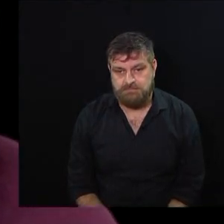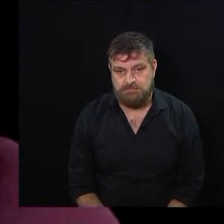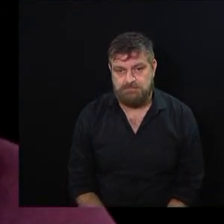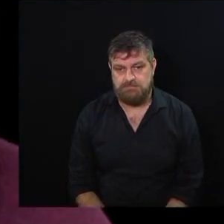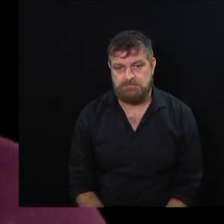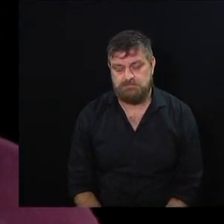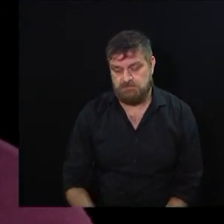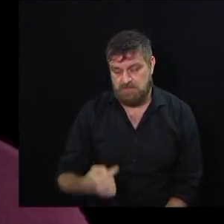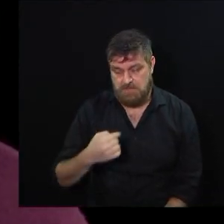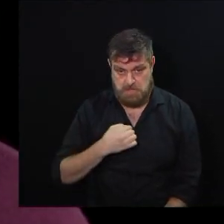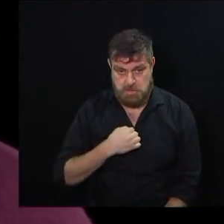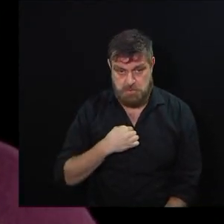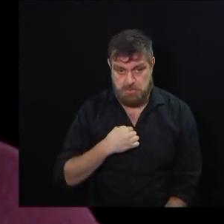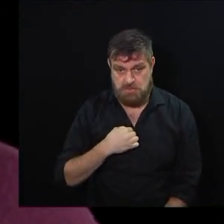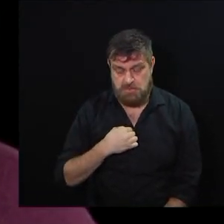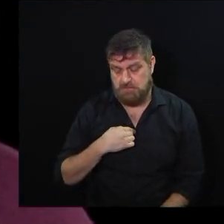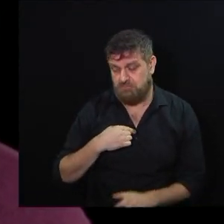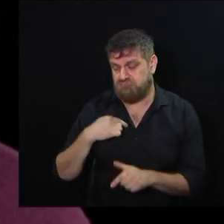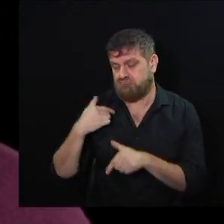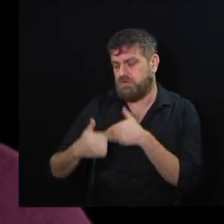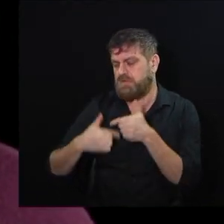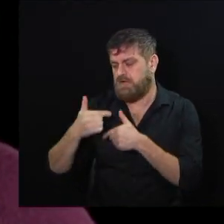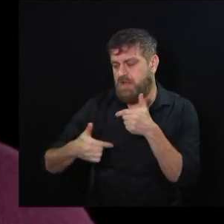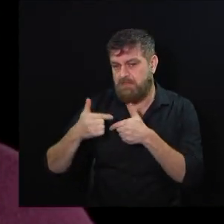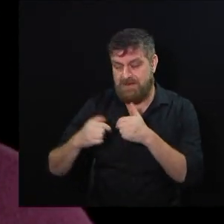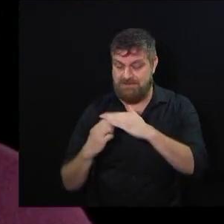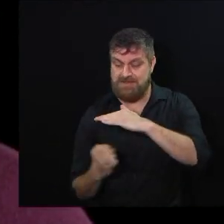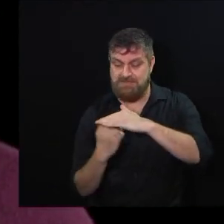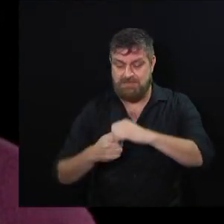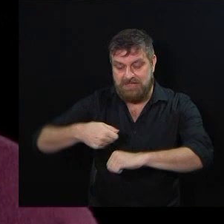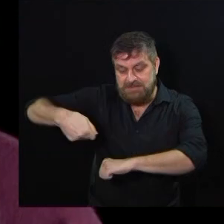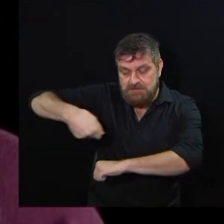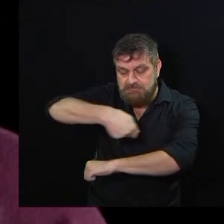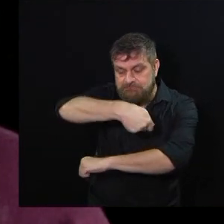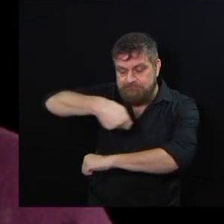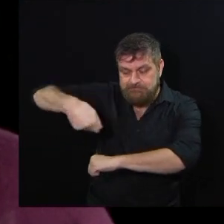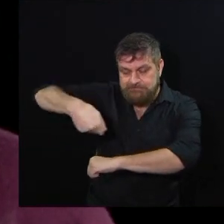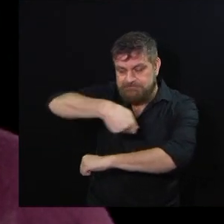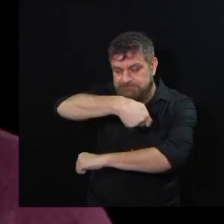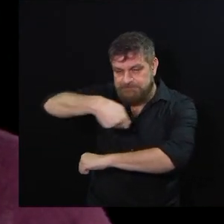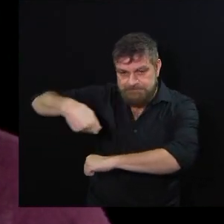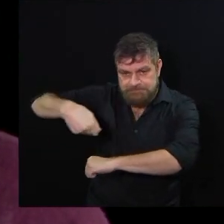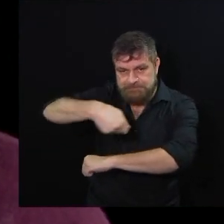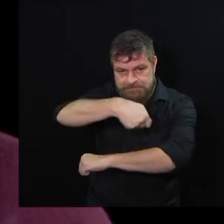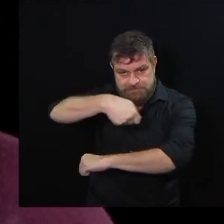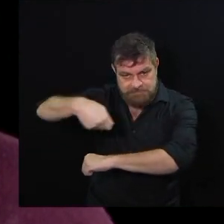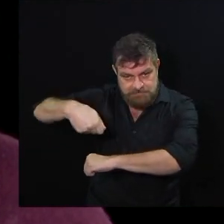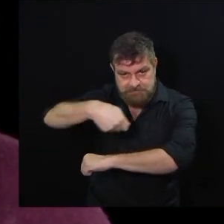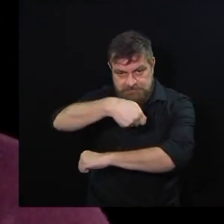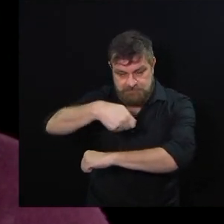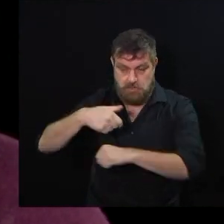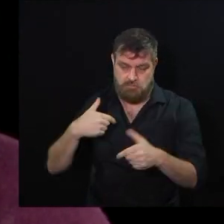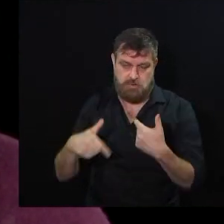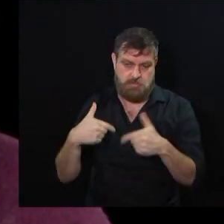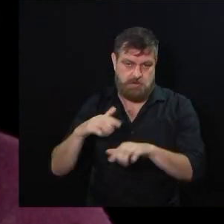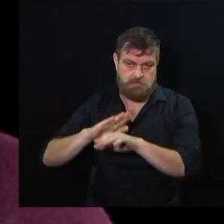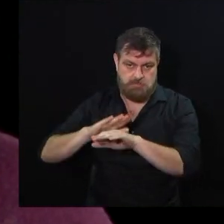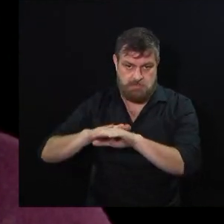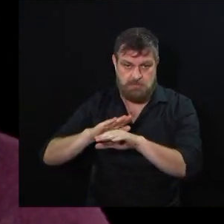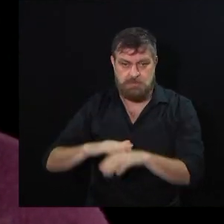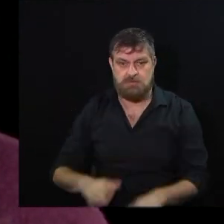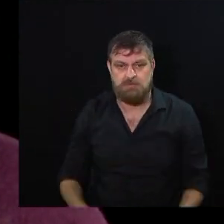eu trabalhava de passadeira industrial numa pequena empresa, né? E eu fiz aquele exame